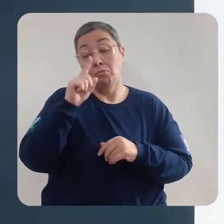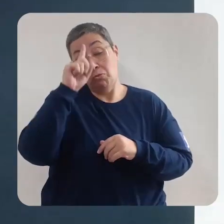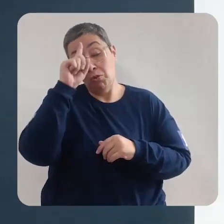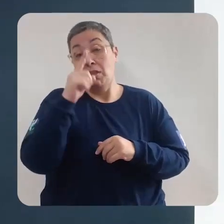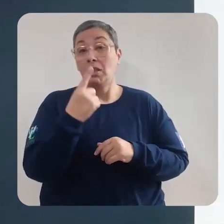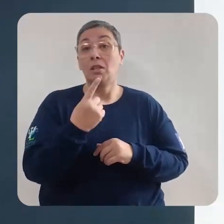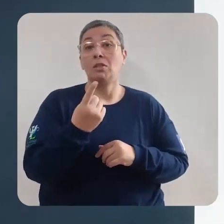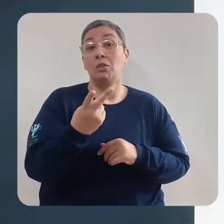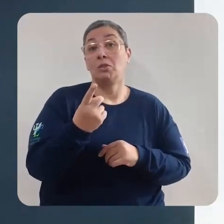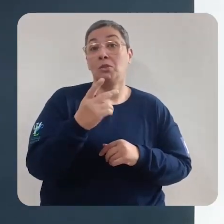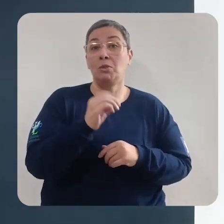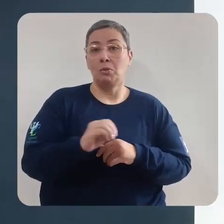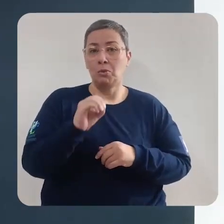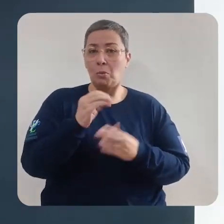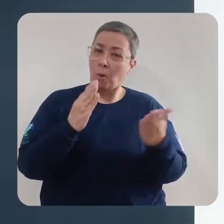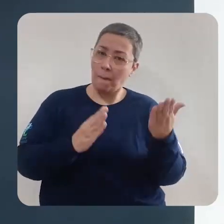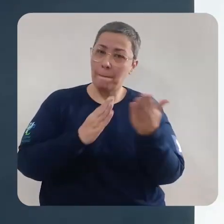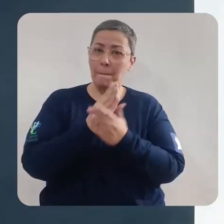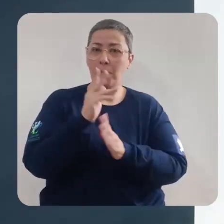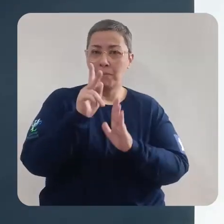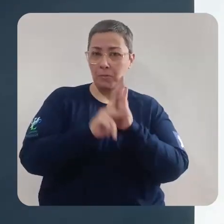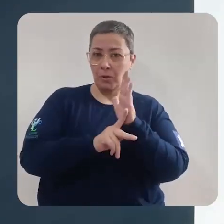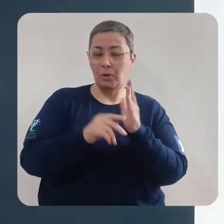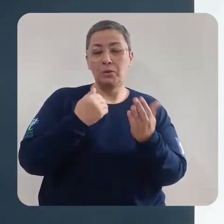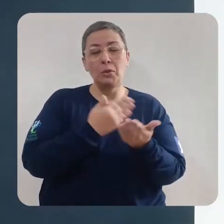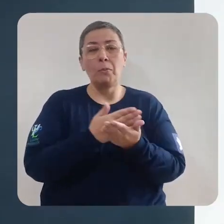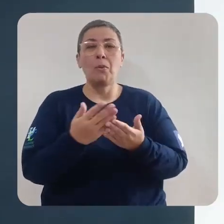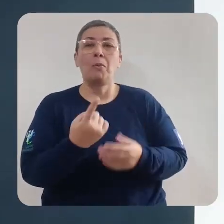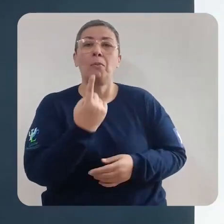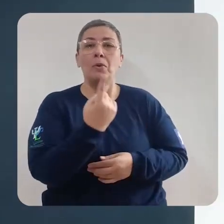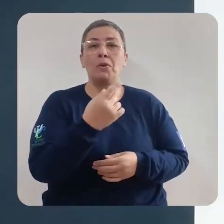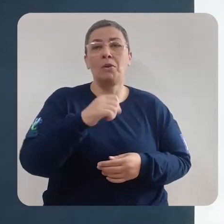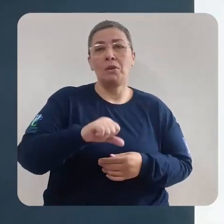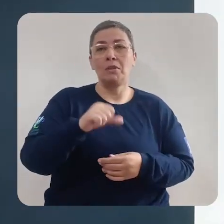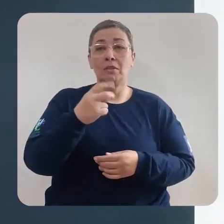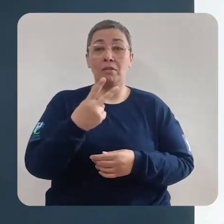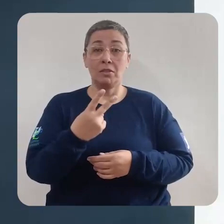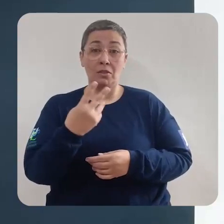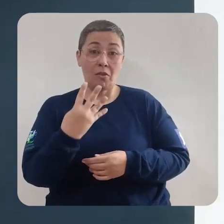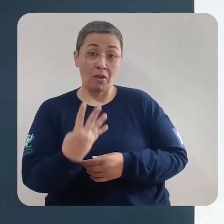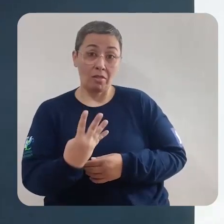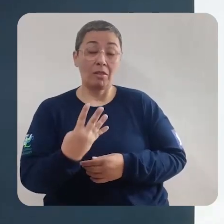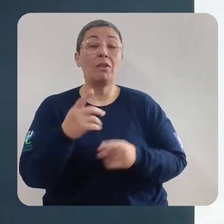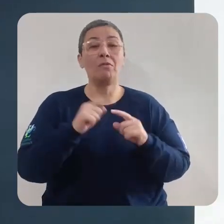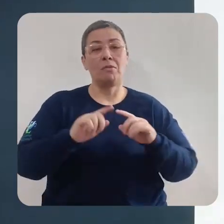então a sugestão do dia 12 de outubro. O projeto foi aprovado, então desde o ano de